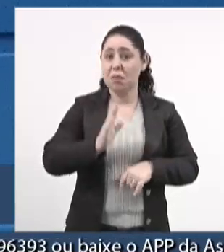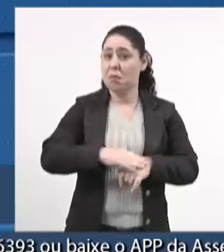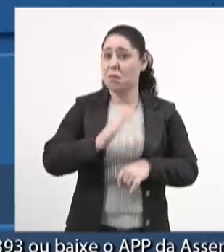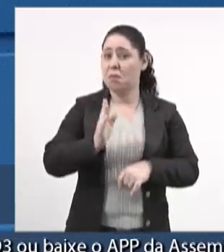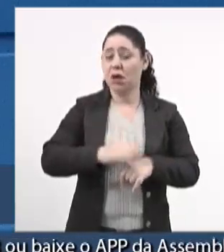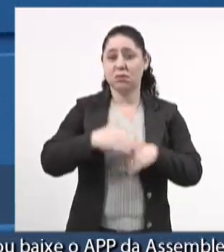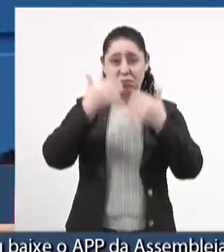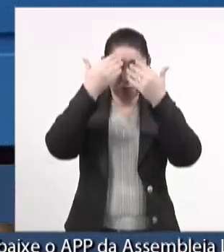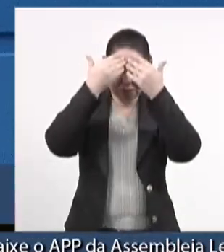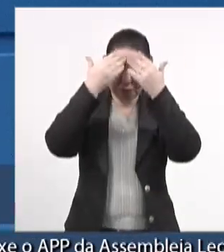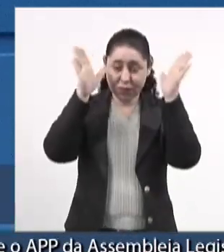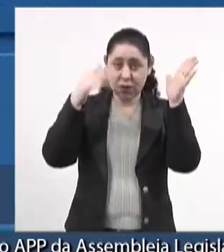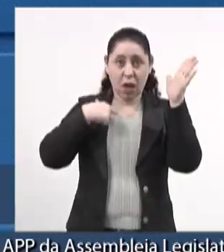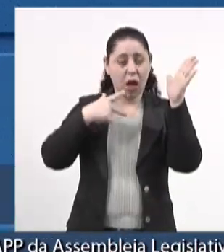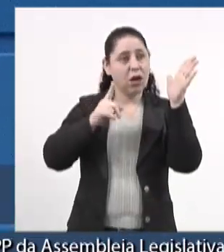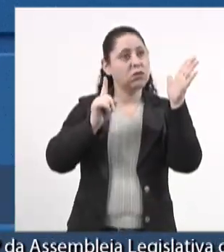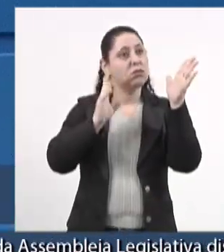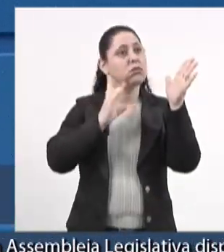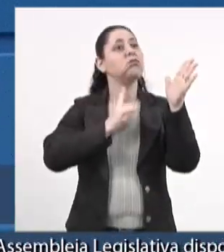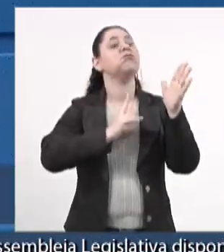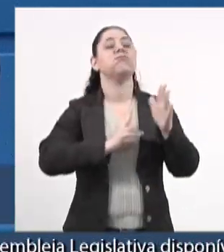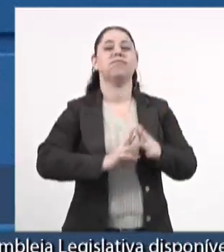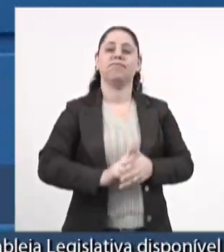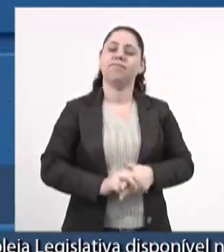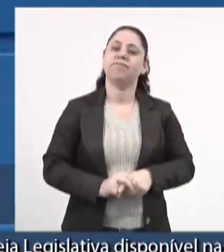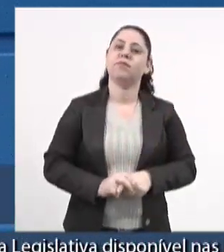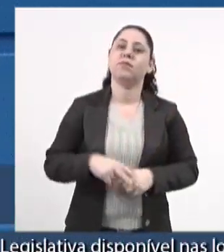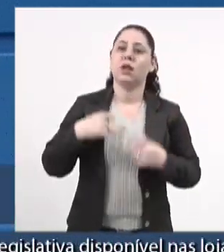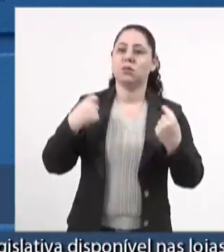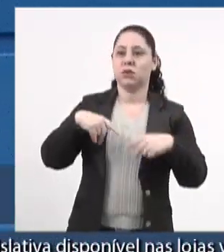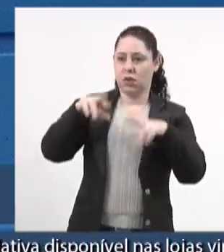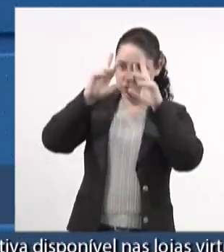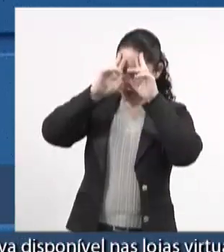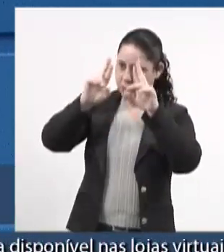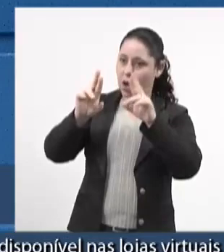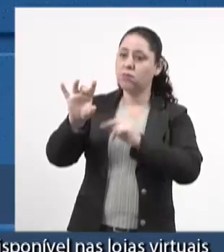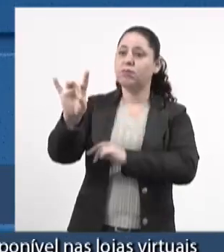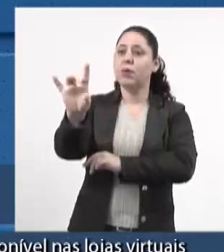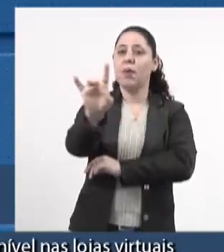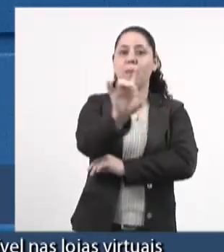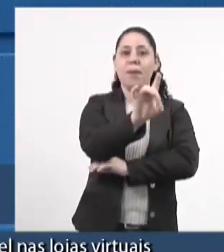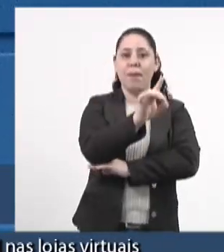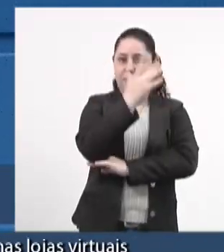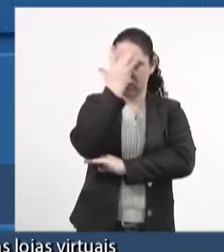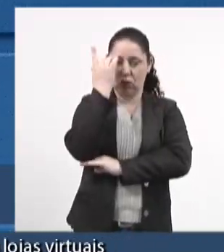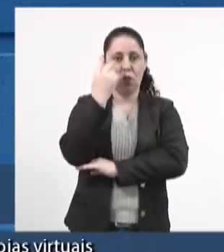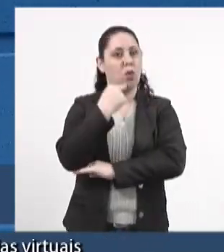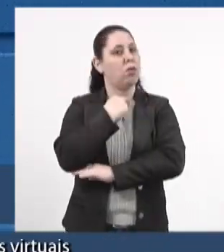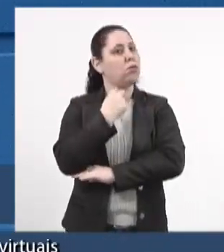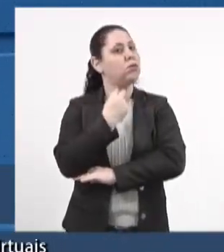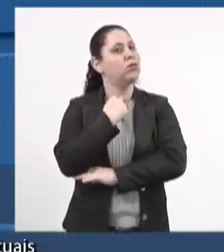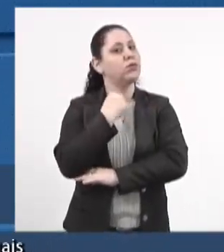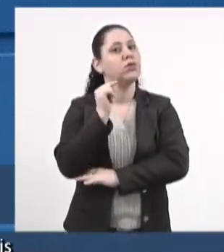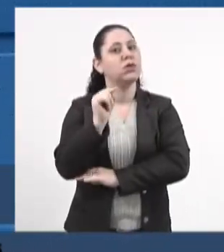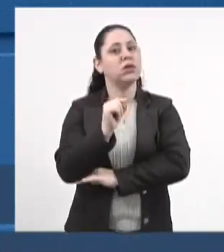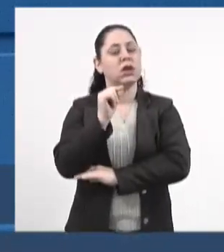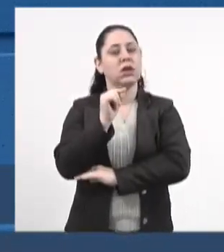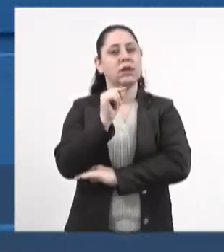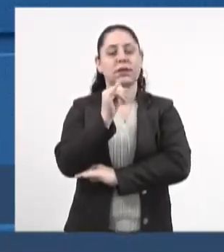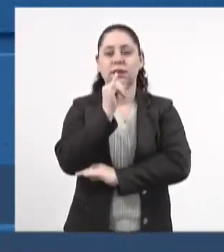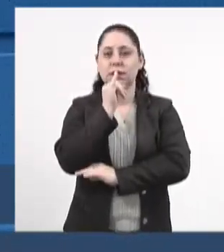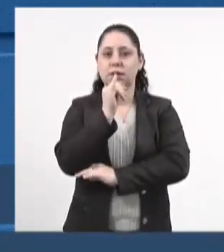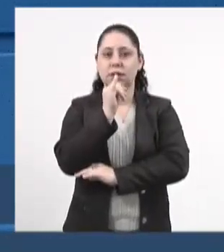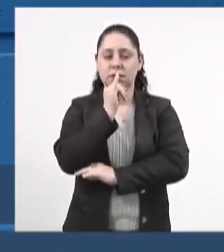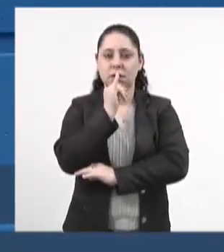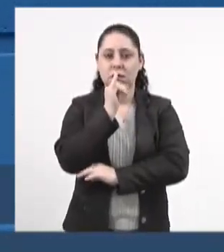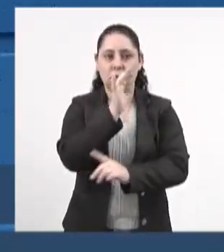cabeça aberta do que eu. Acredito que não. Nós temos que respeitar as pessoas na sua individualidade. Agora, o que nós não podemos é fazer apologia a